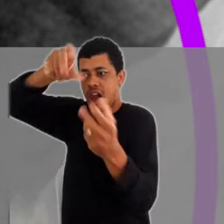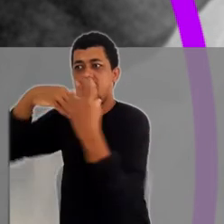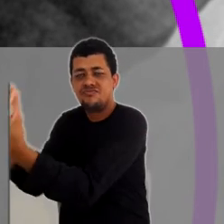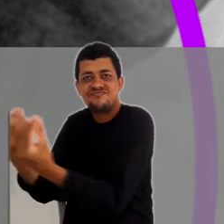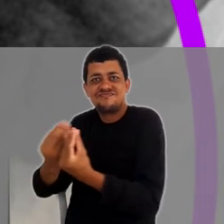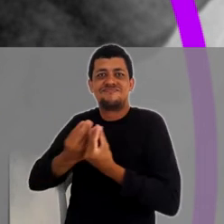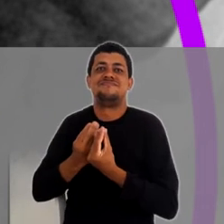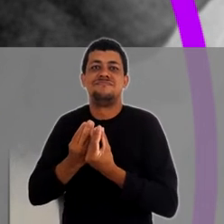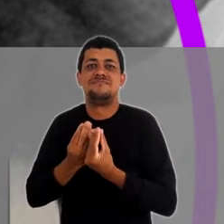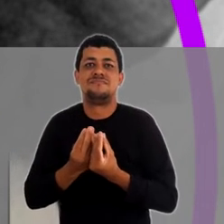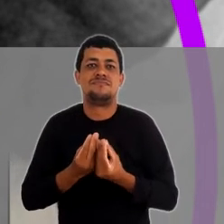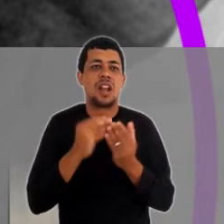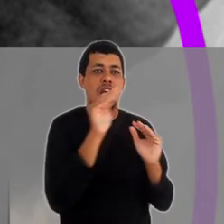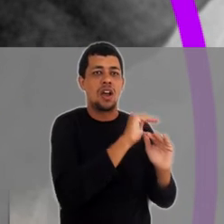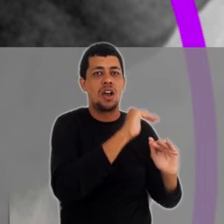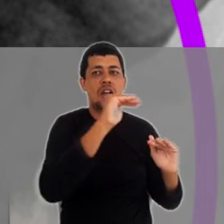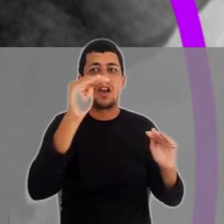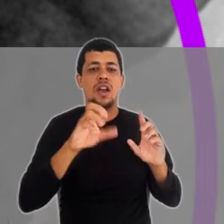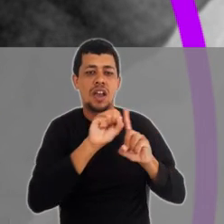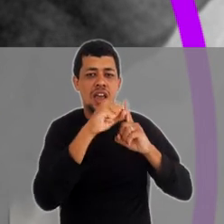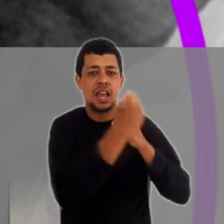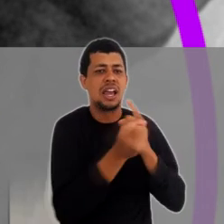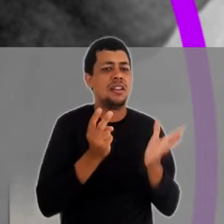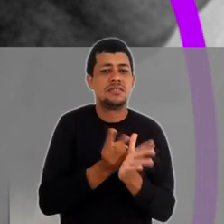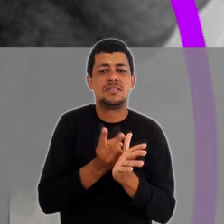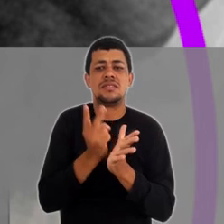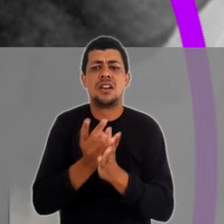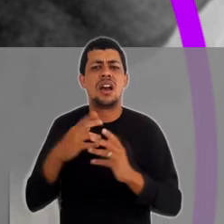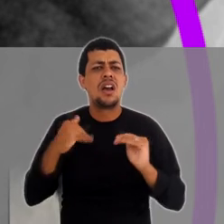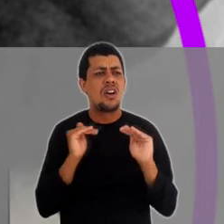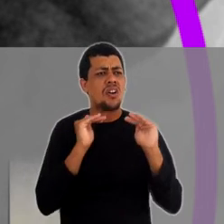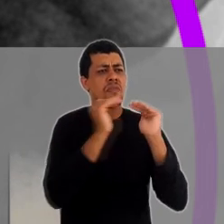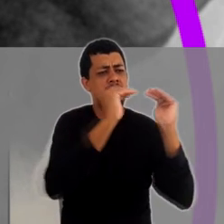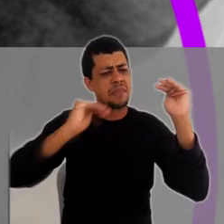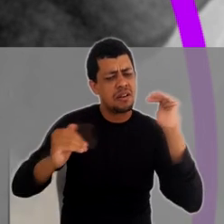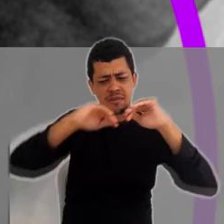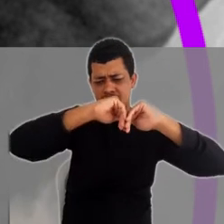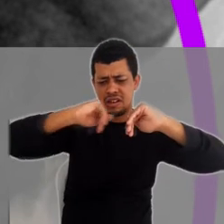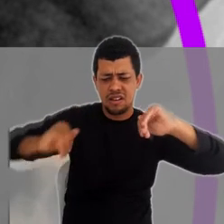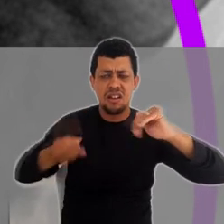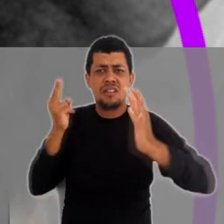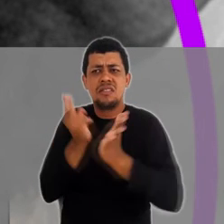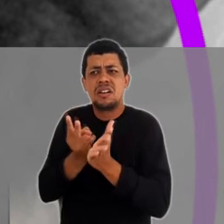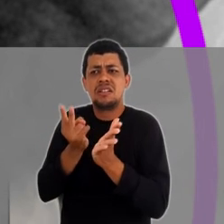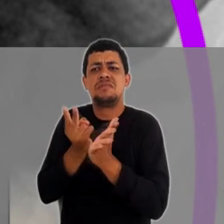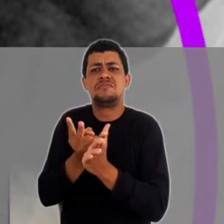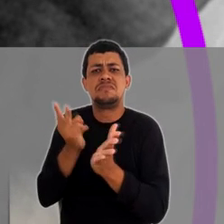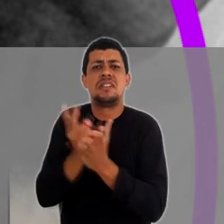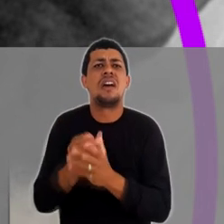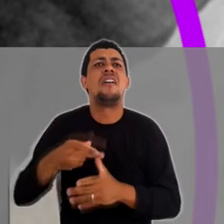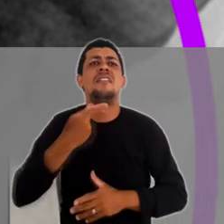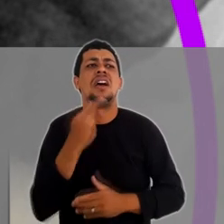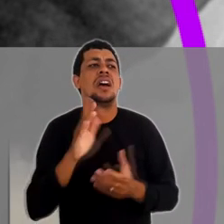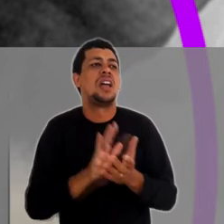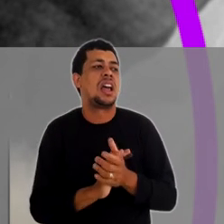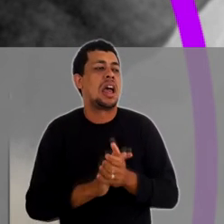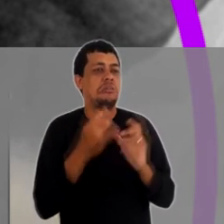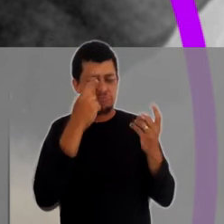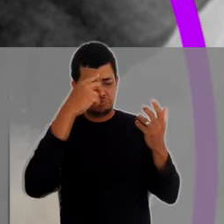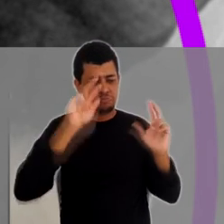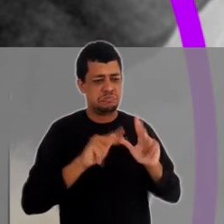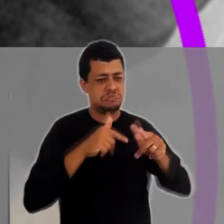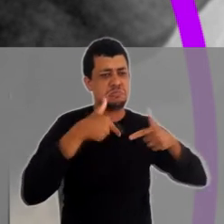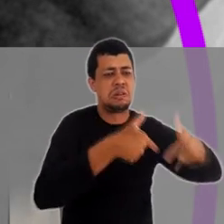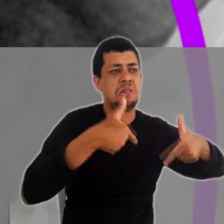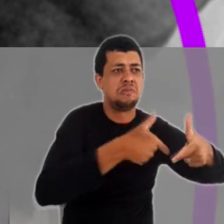ser assim. A pluralidade social é constante. Nos colocaram pra enfeite distante. Repetem o bordão e defendem o